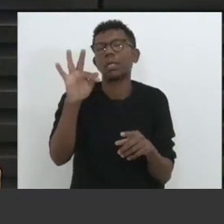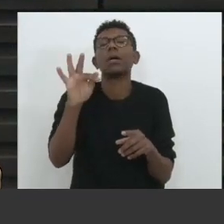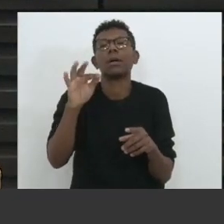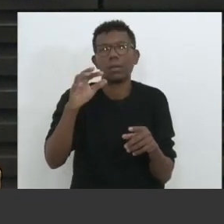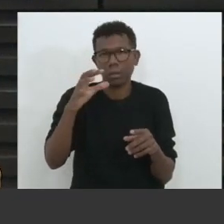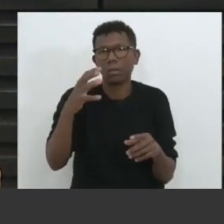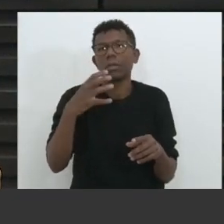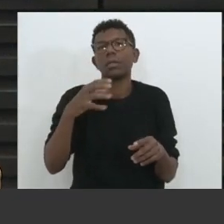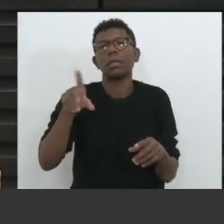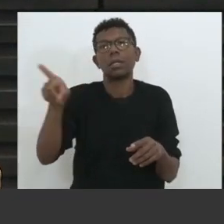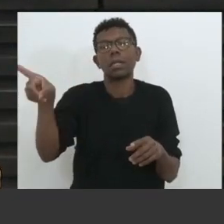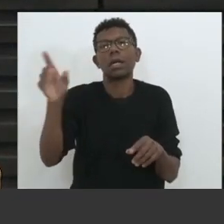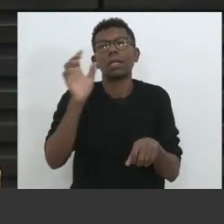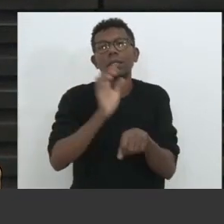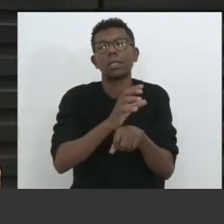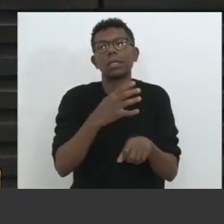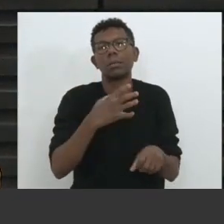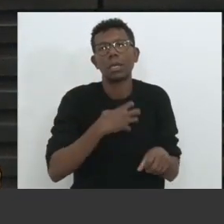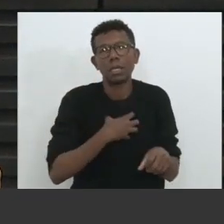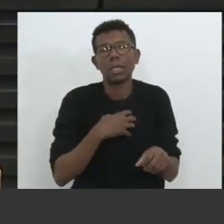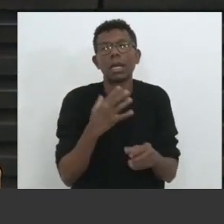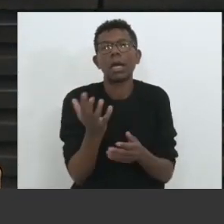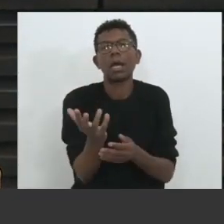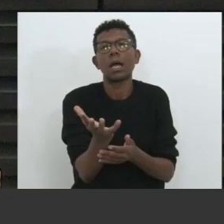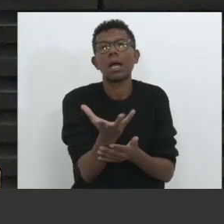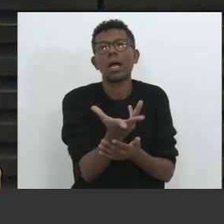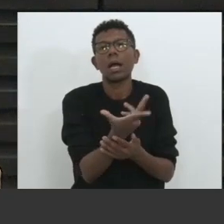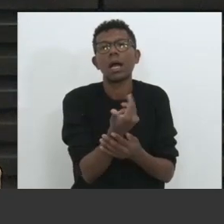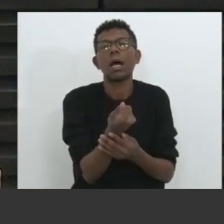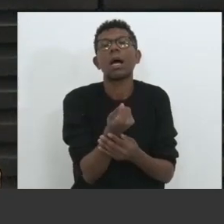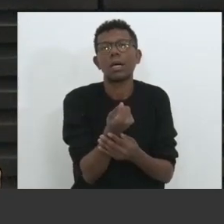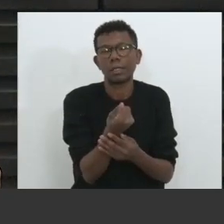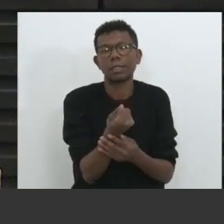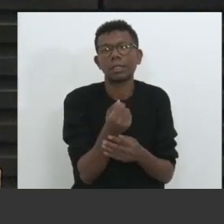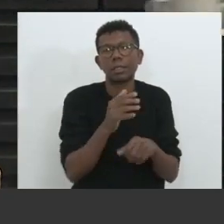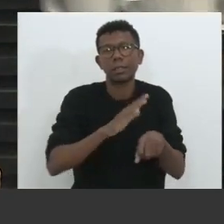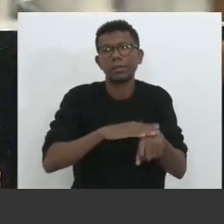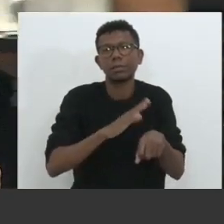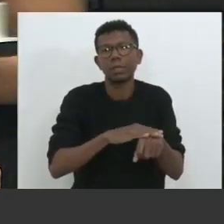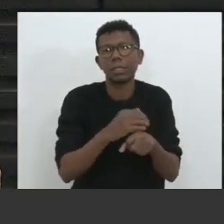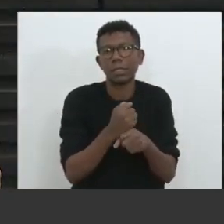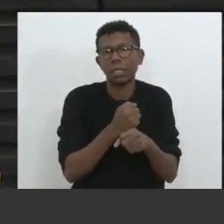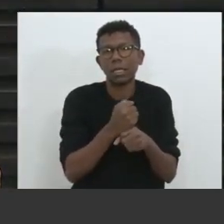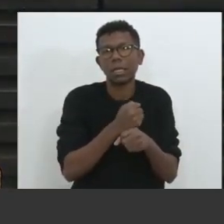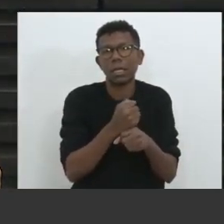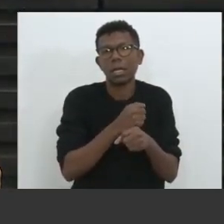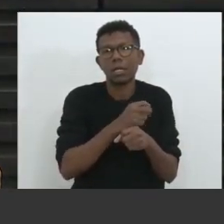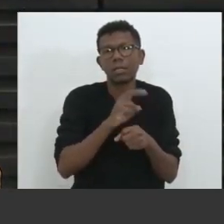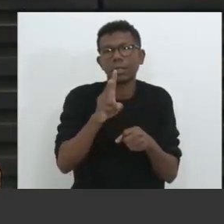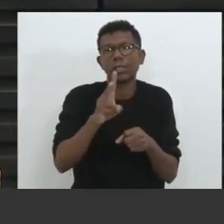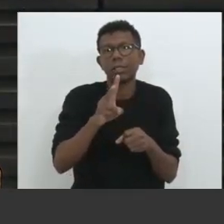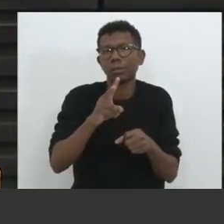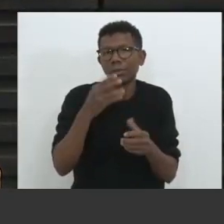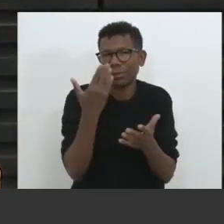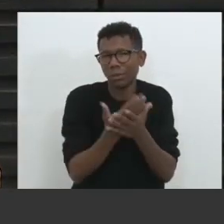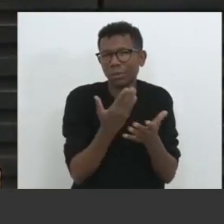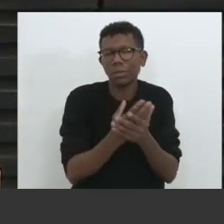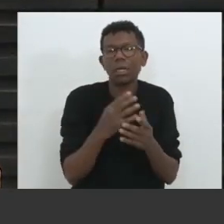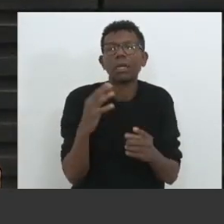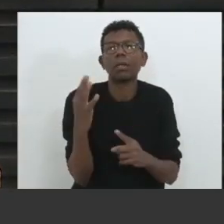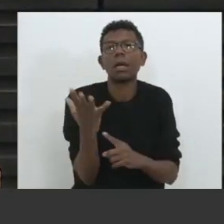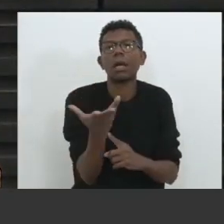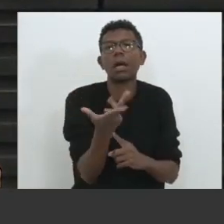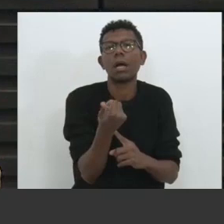cursar artes cênicas foram C anos dedicados ao estudo da arte quando em